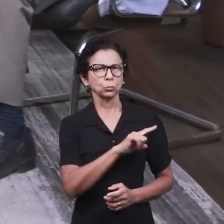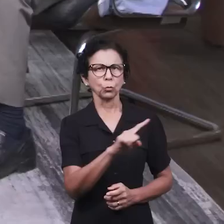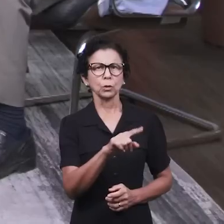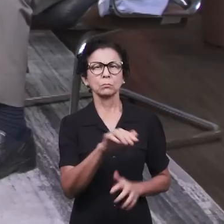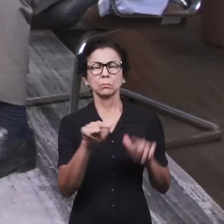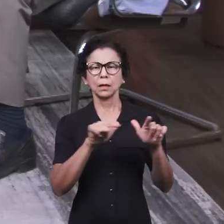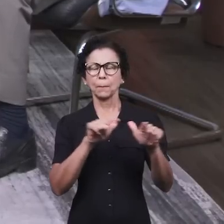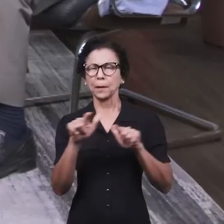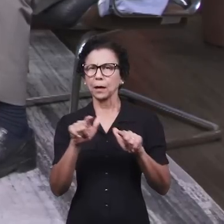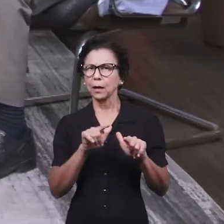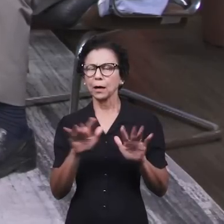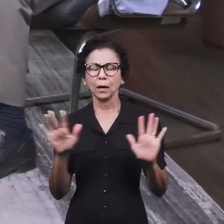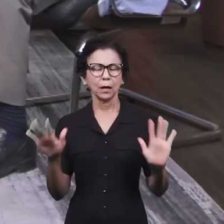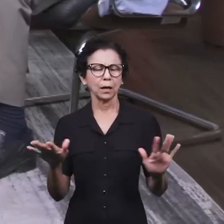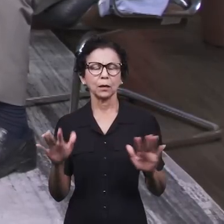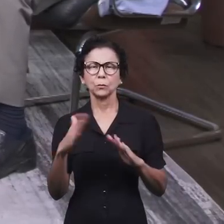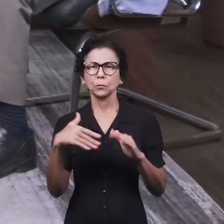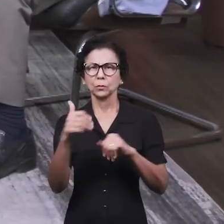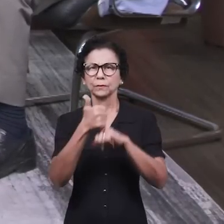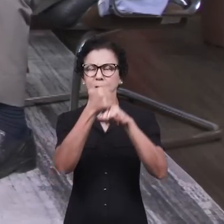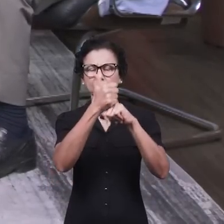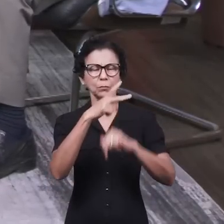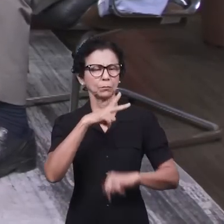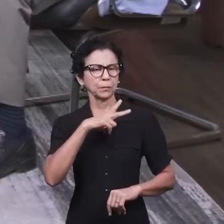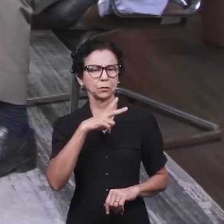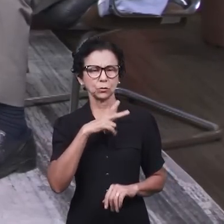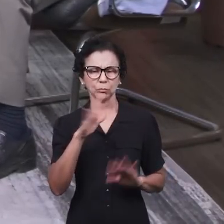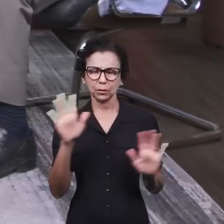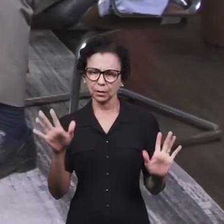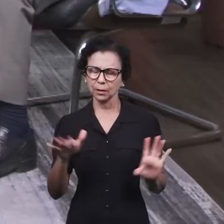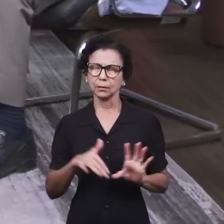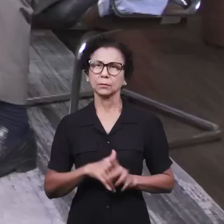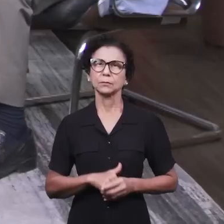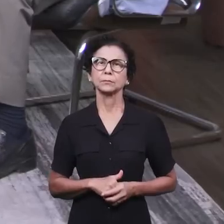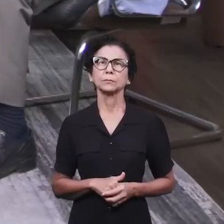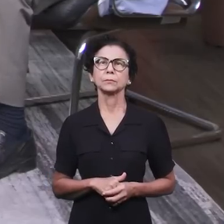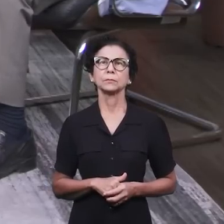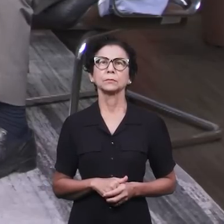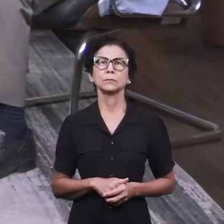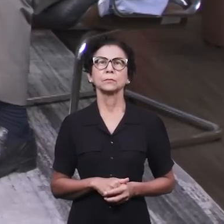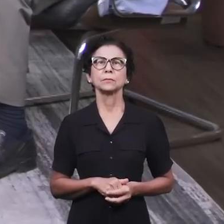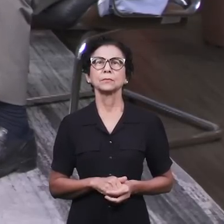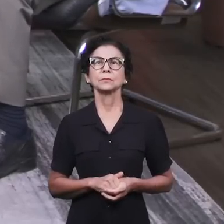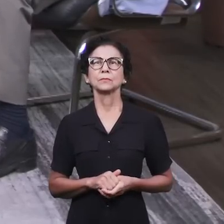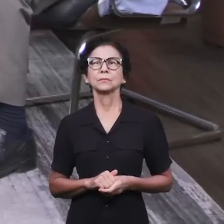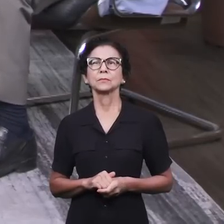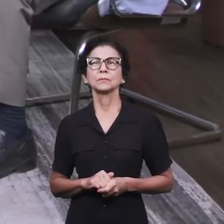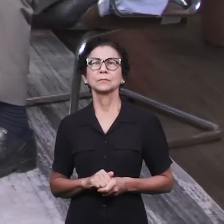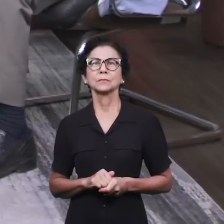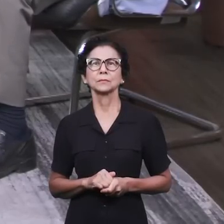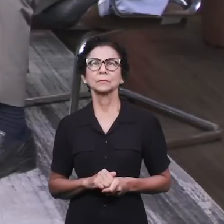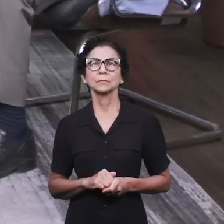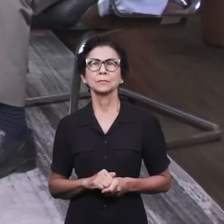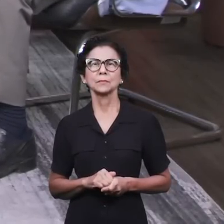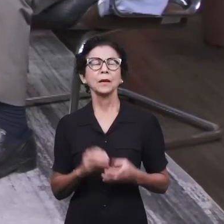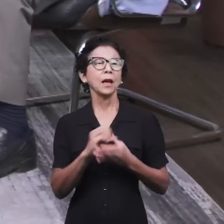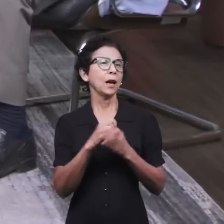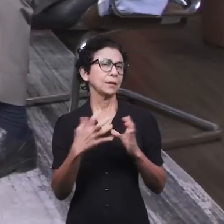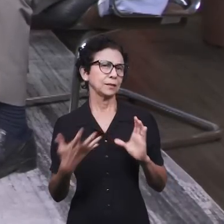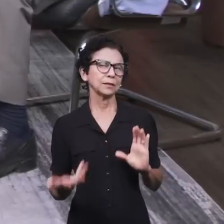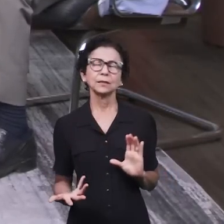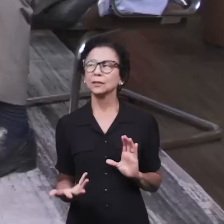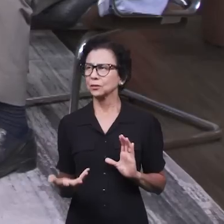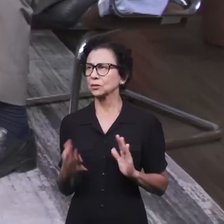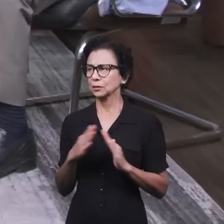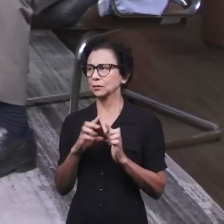independente, particular, nenhum dos aqui não é profissional. Não é? Você pode apresentar o pastor, o grande advogado. Isso, aliás,